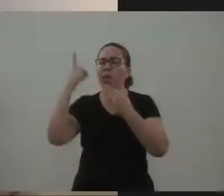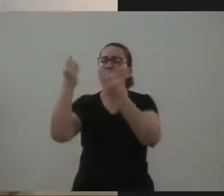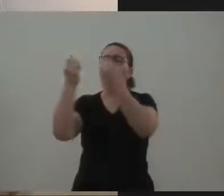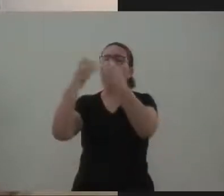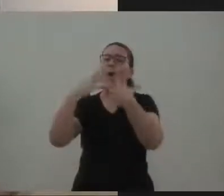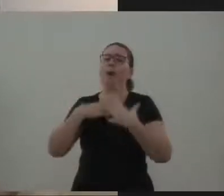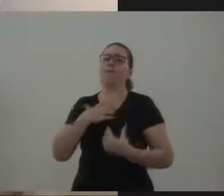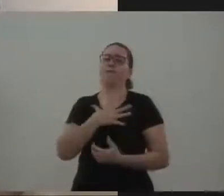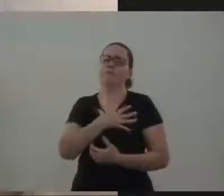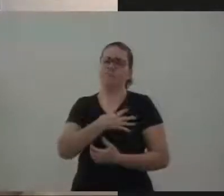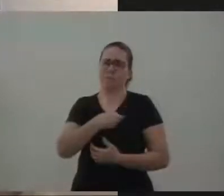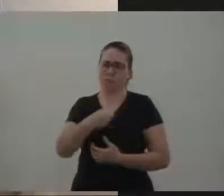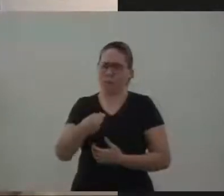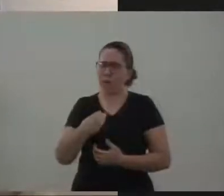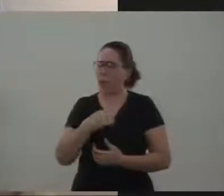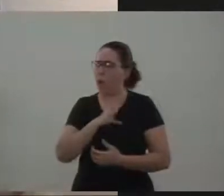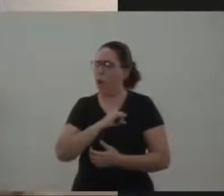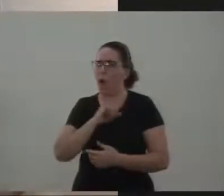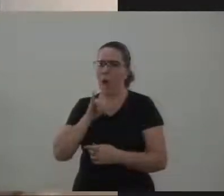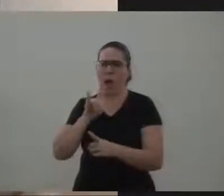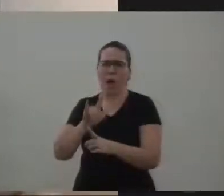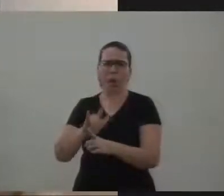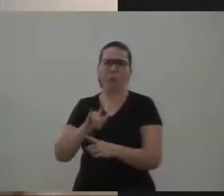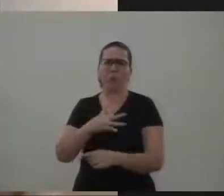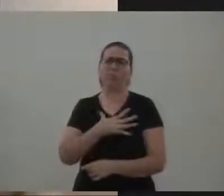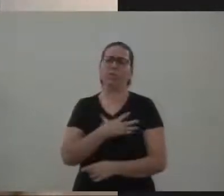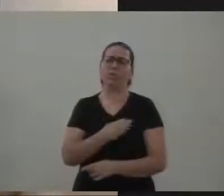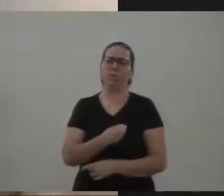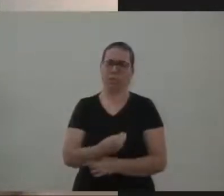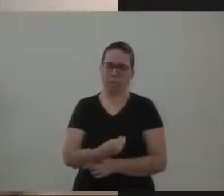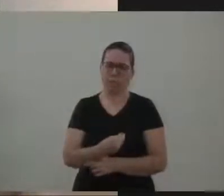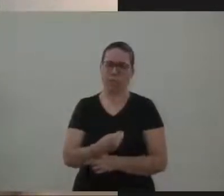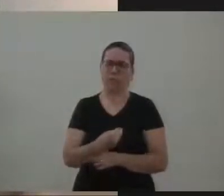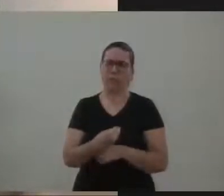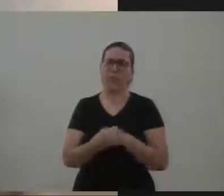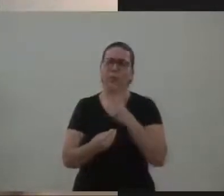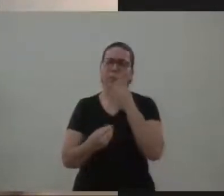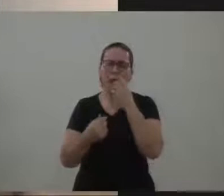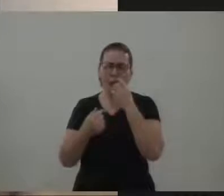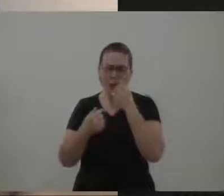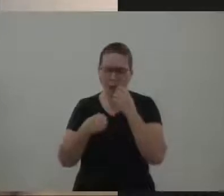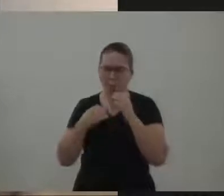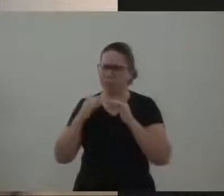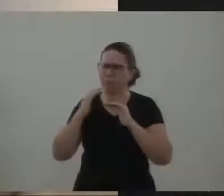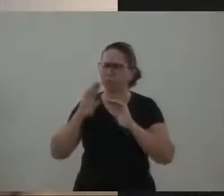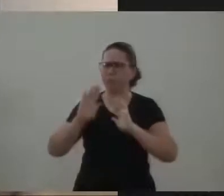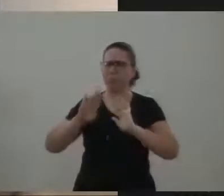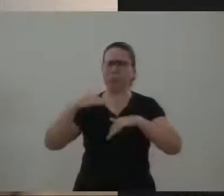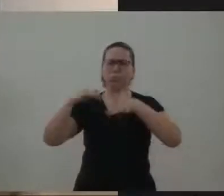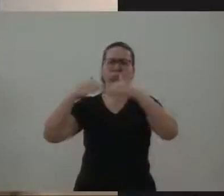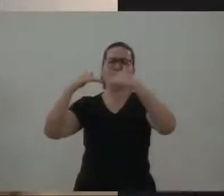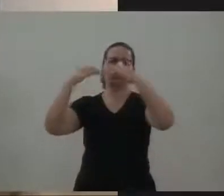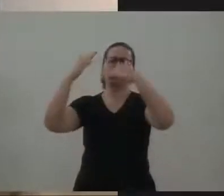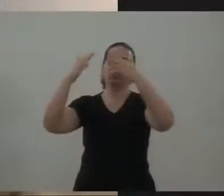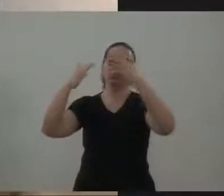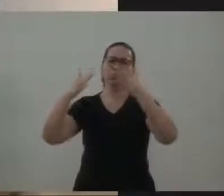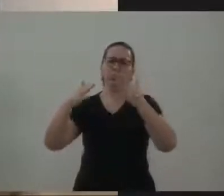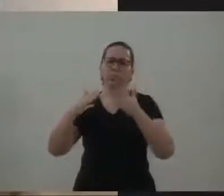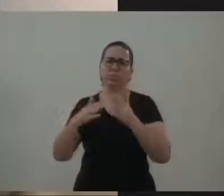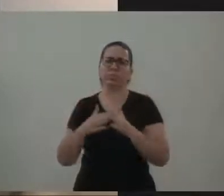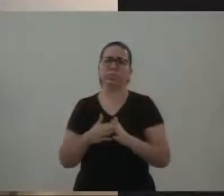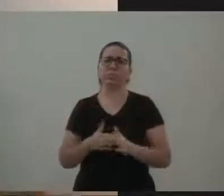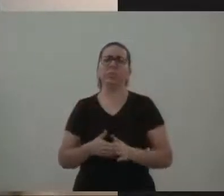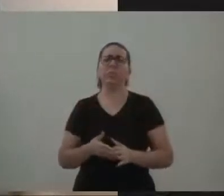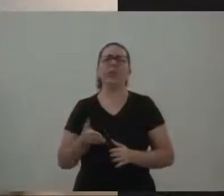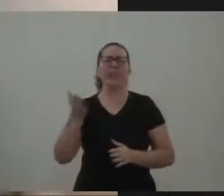Meu filho que eu amo muito, que fez realmente eu crescer na vida, né?